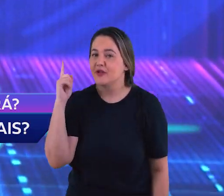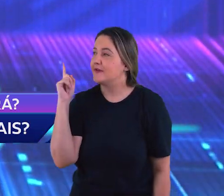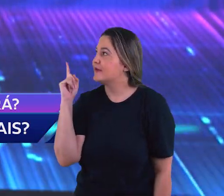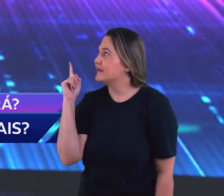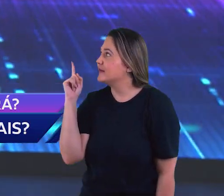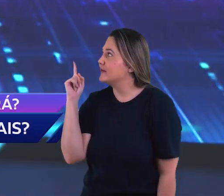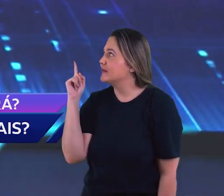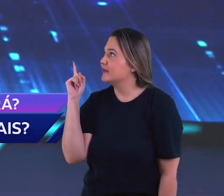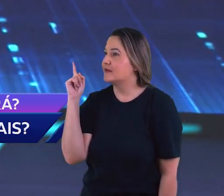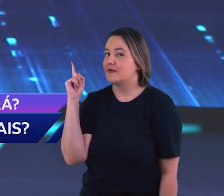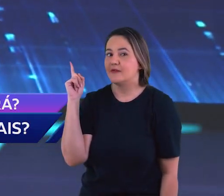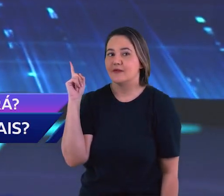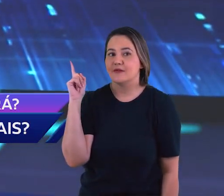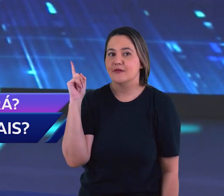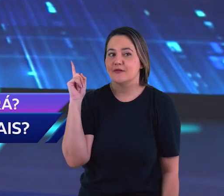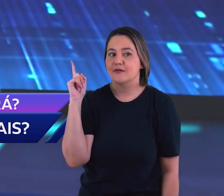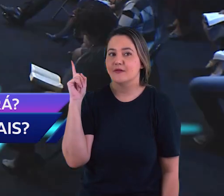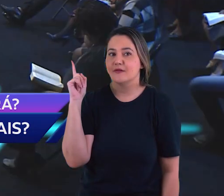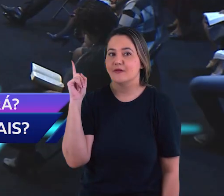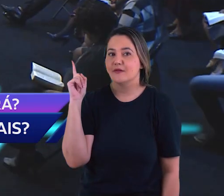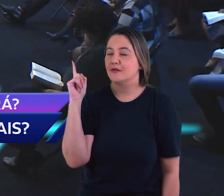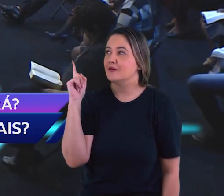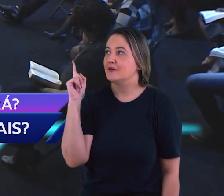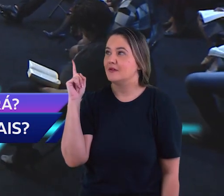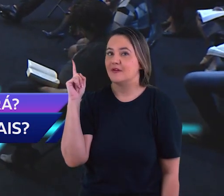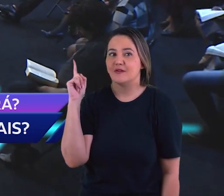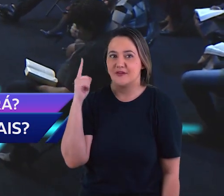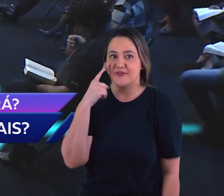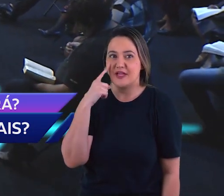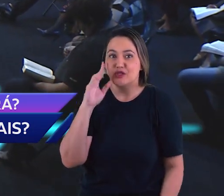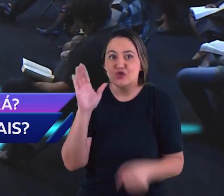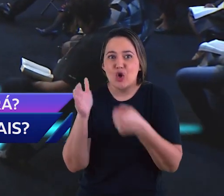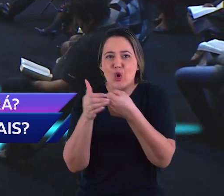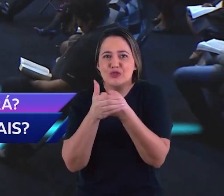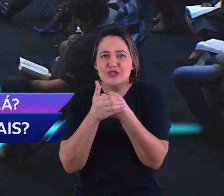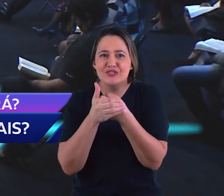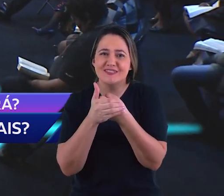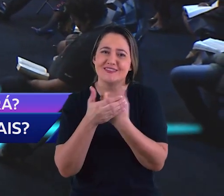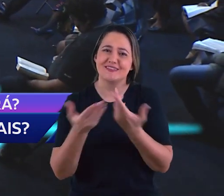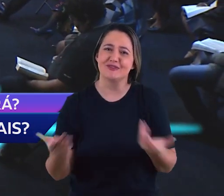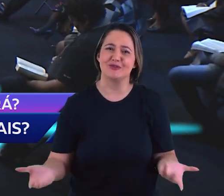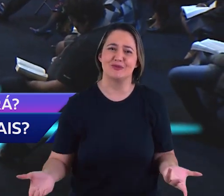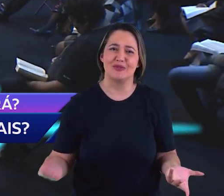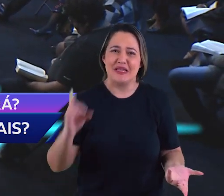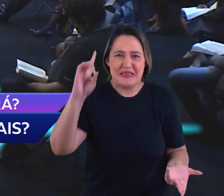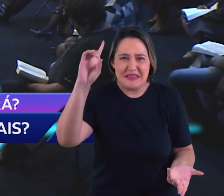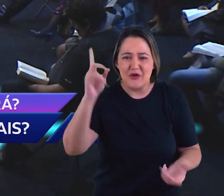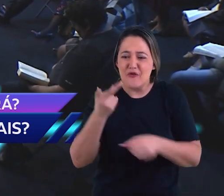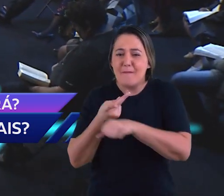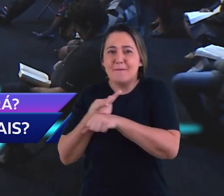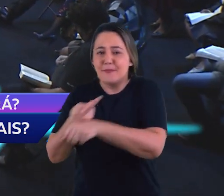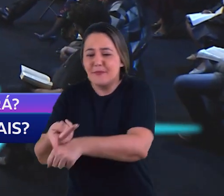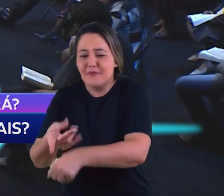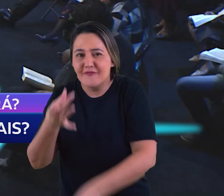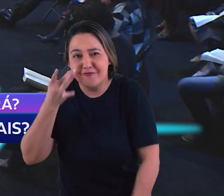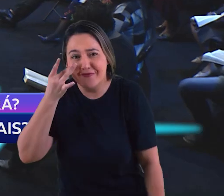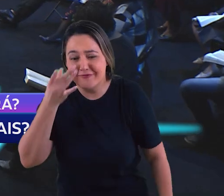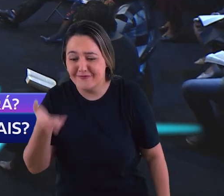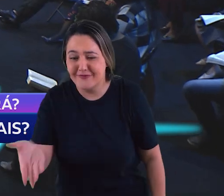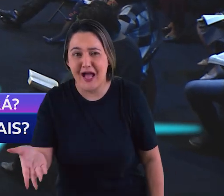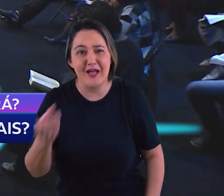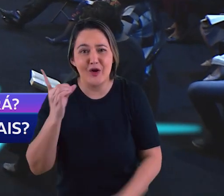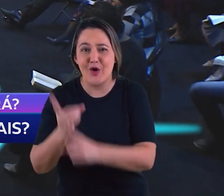ó. Aqui ninguém me vê, né? Achando que talvez escondido aqui, Deus não vai